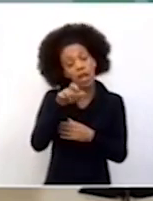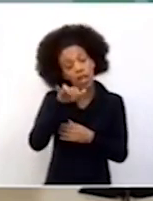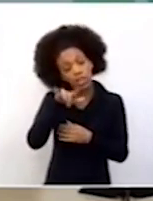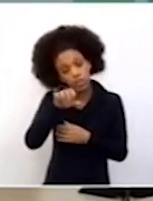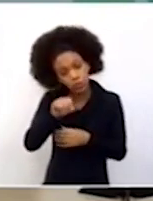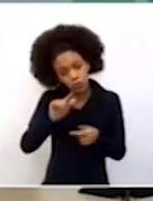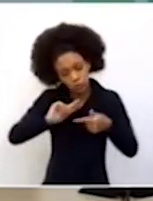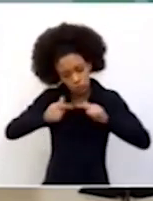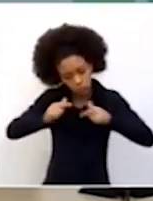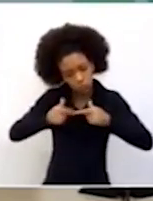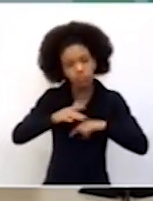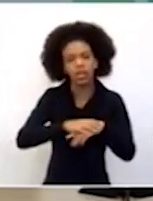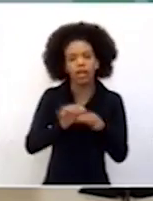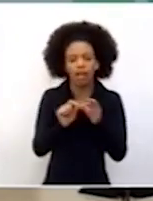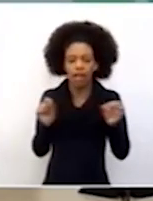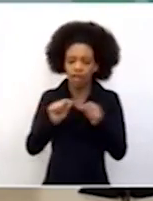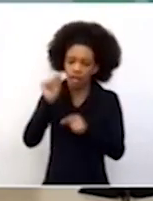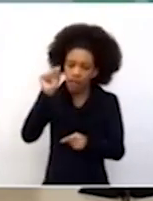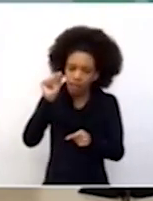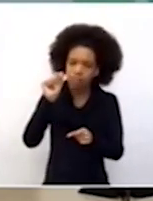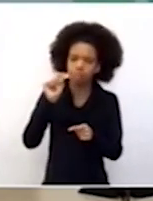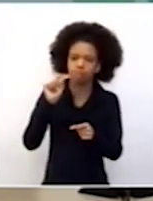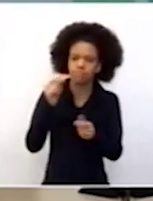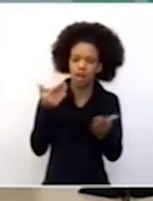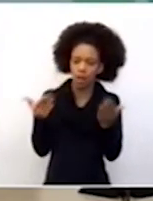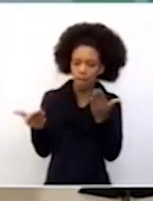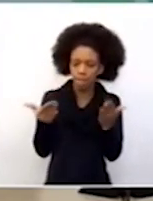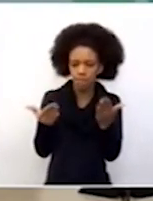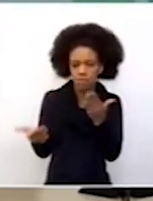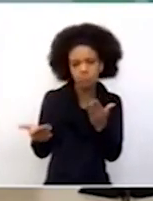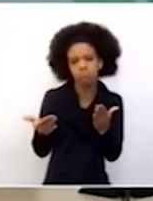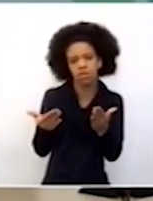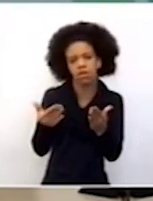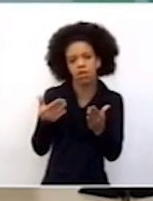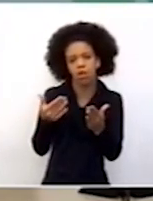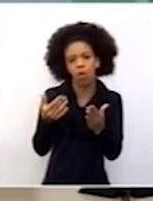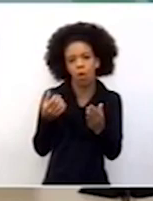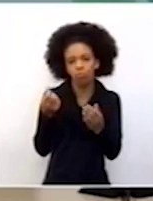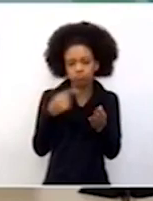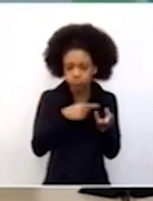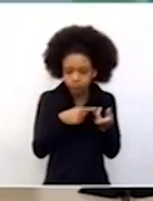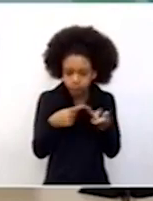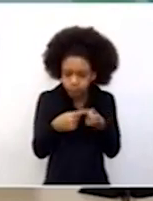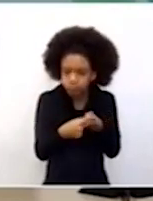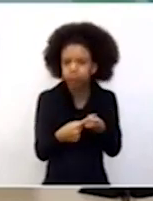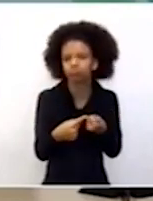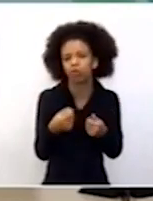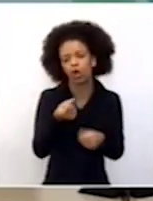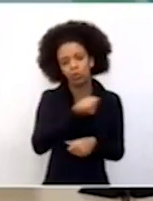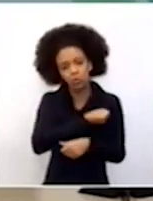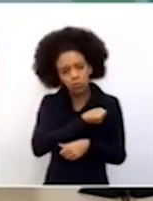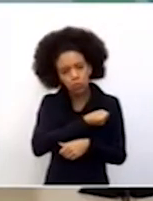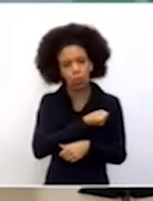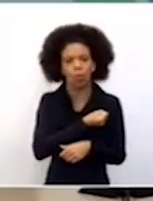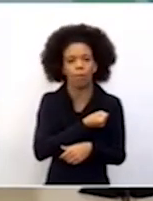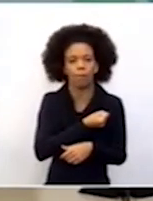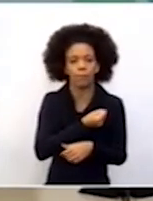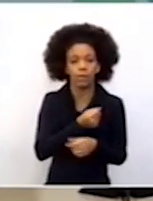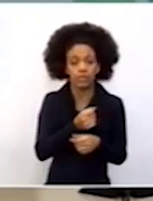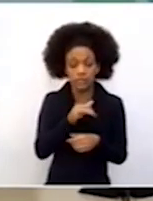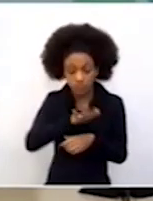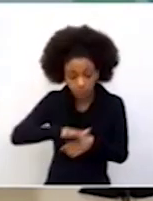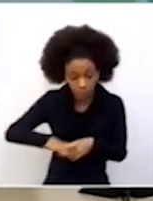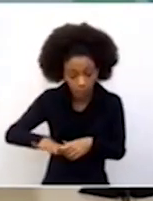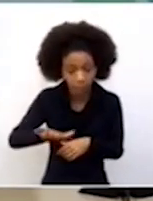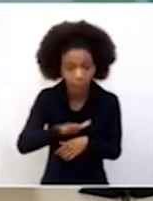numérica, comprimento, comparação, contagem, números,